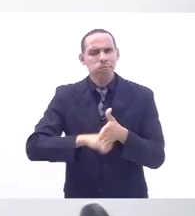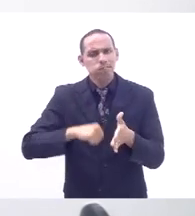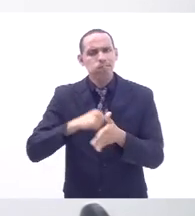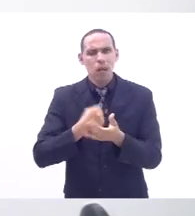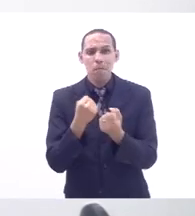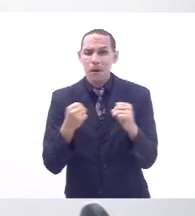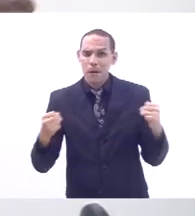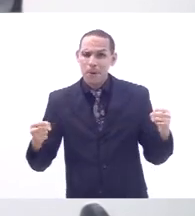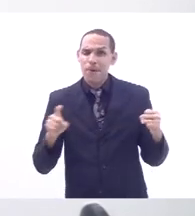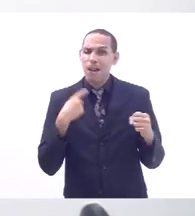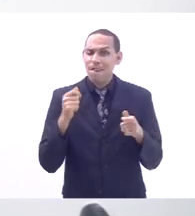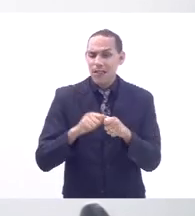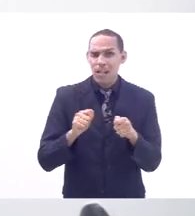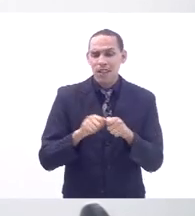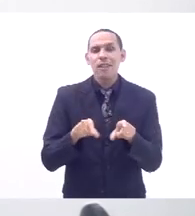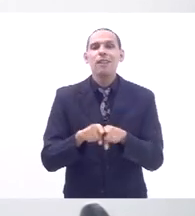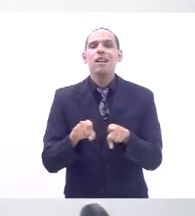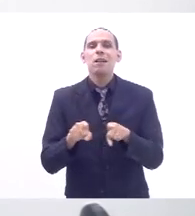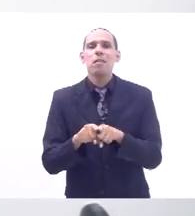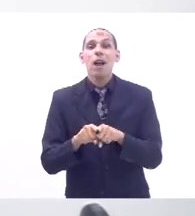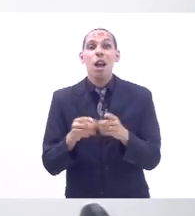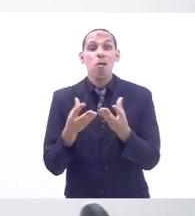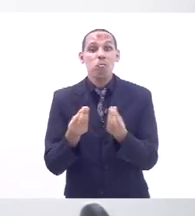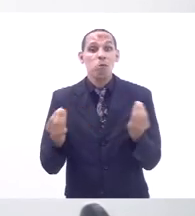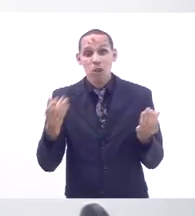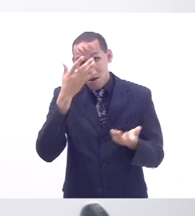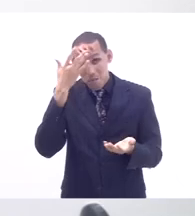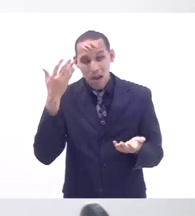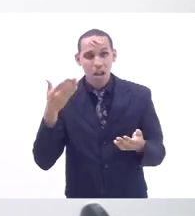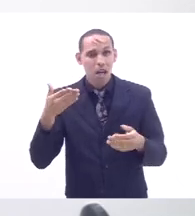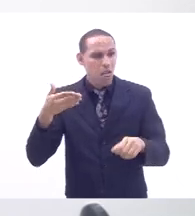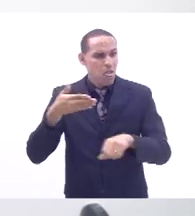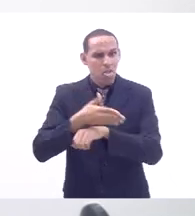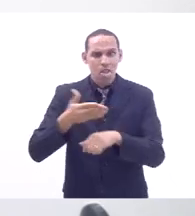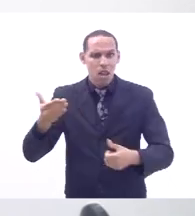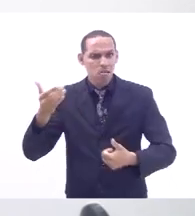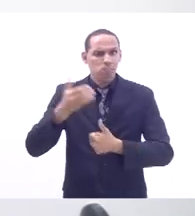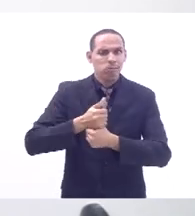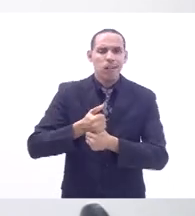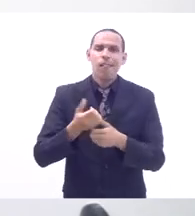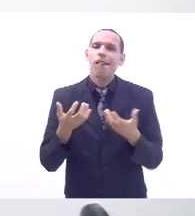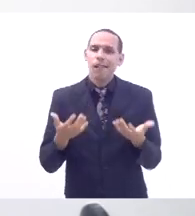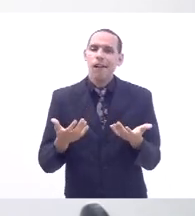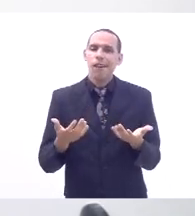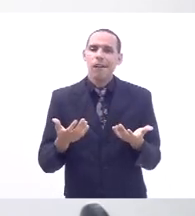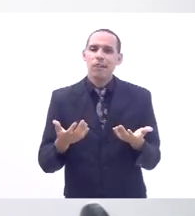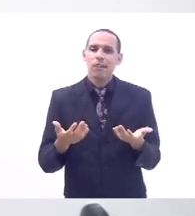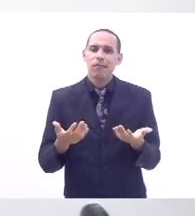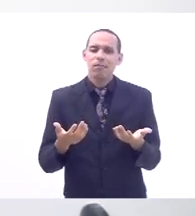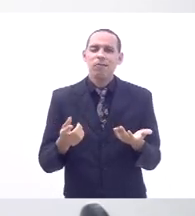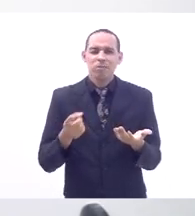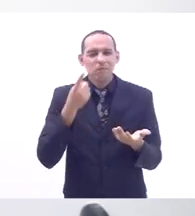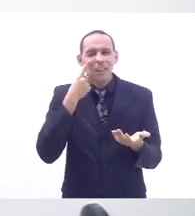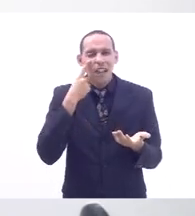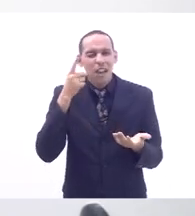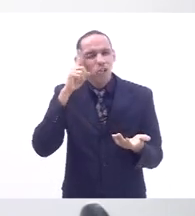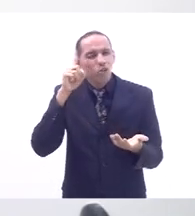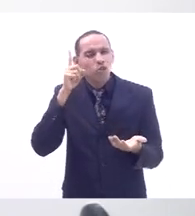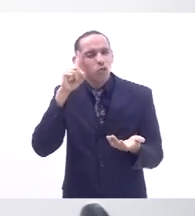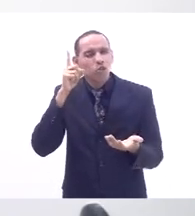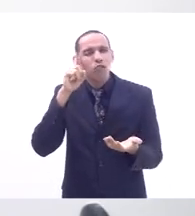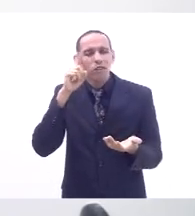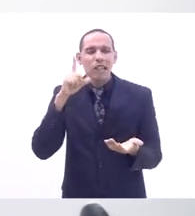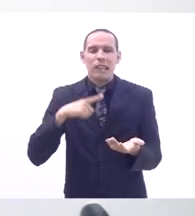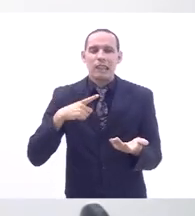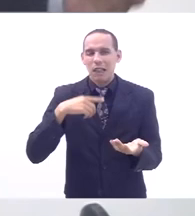só para a gente fazer, mas muita gente para querer derrubar e tomar o lugar. Isso aí é o que a gente mais vê todo dia, querendo